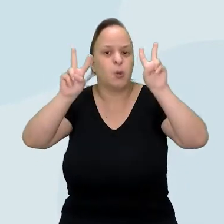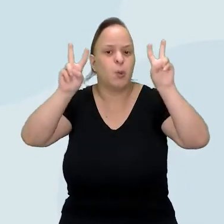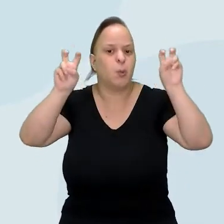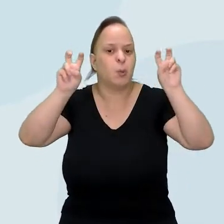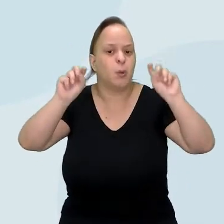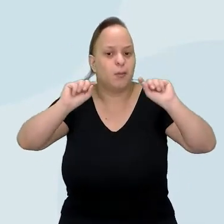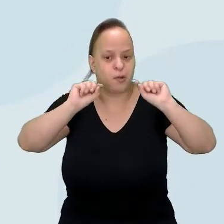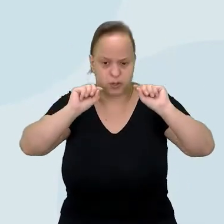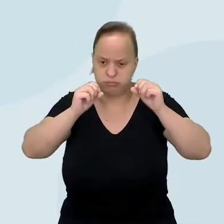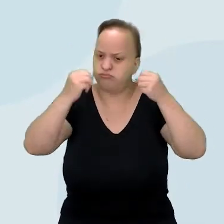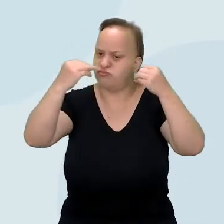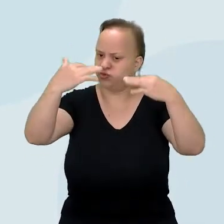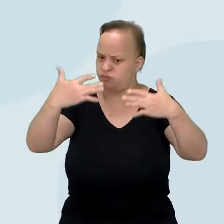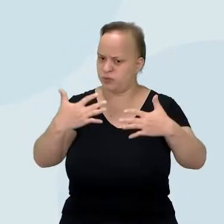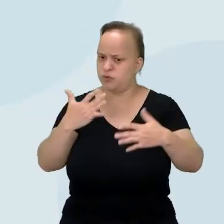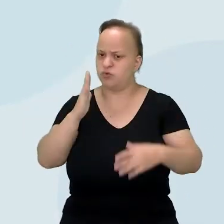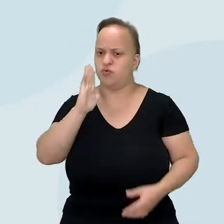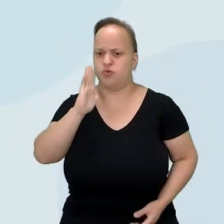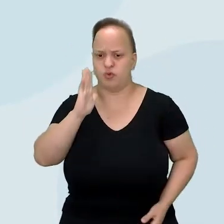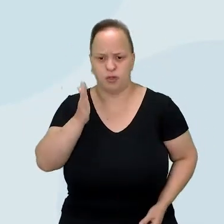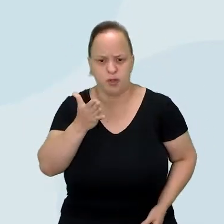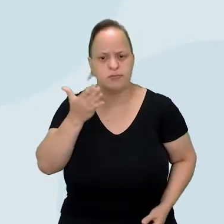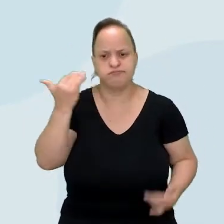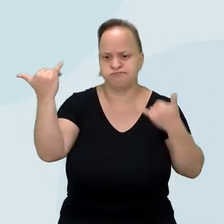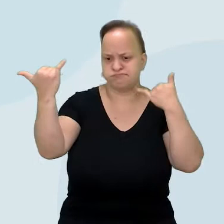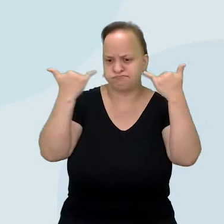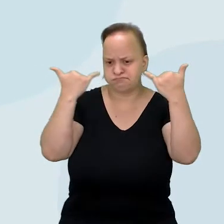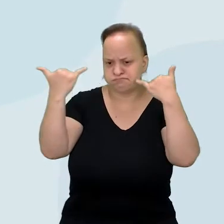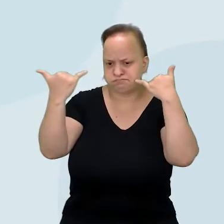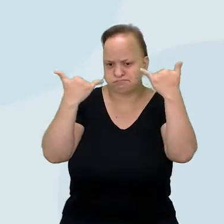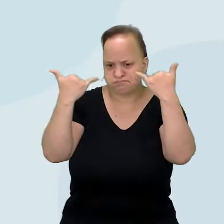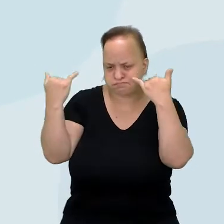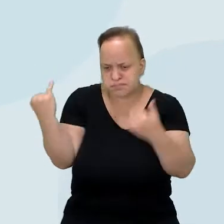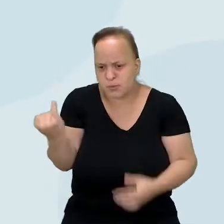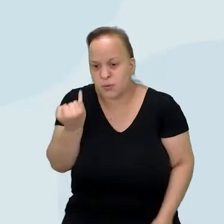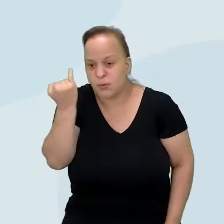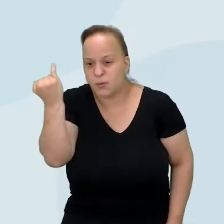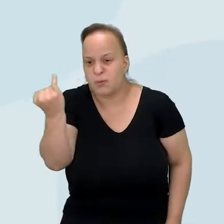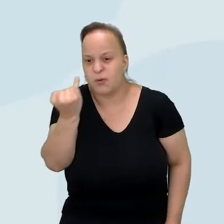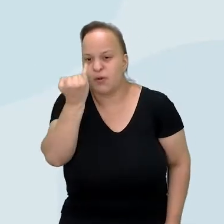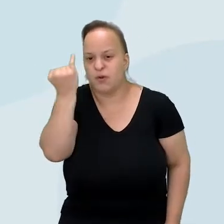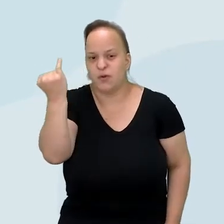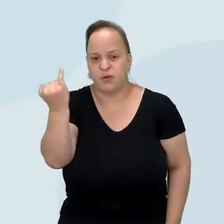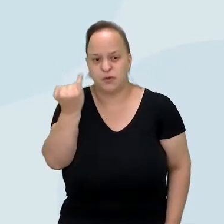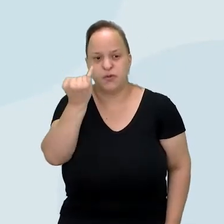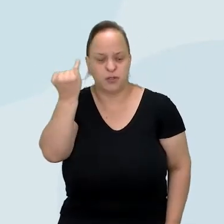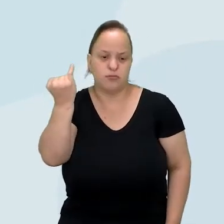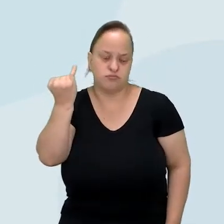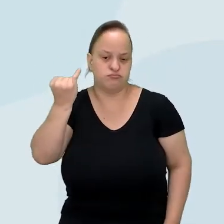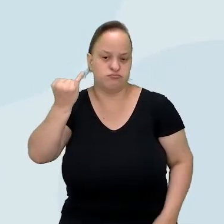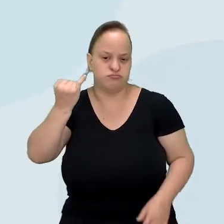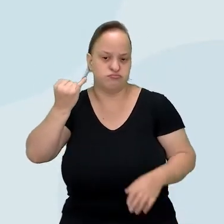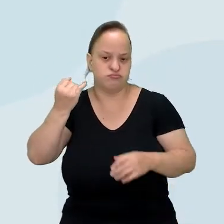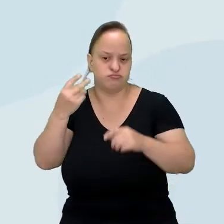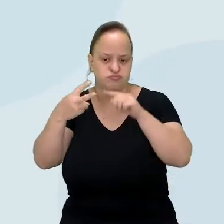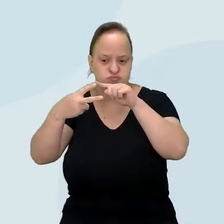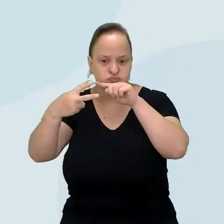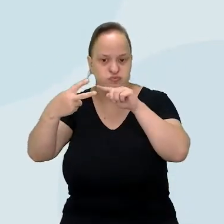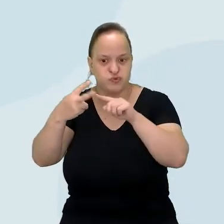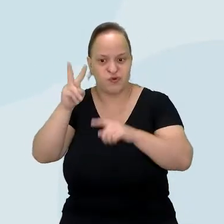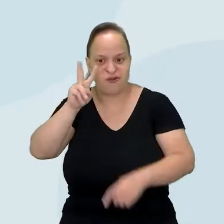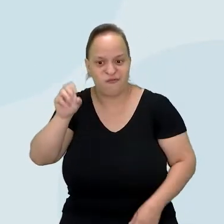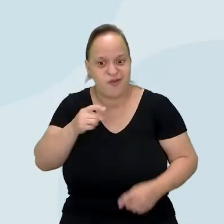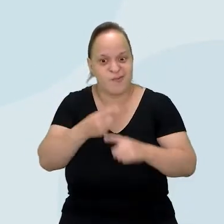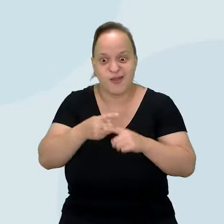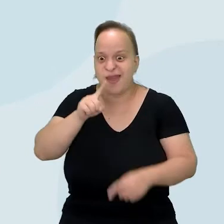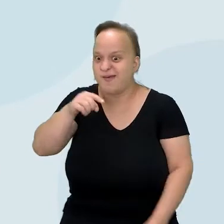já falei, informações importantes que estão duplicadas justamente porque elas vão ser super importantes aí para as